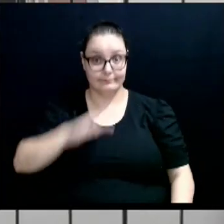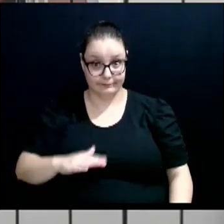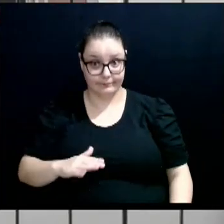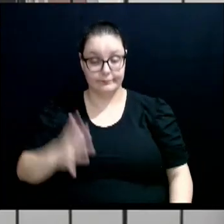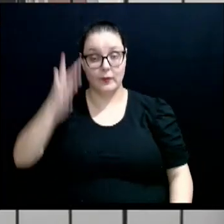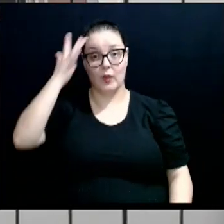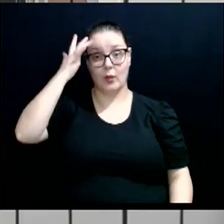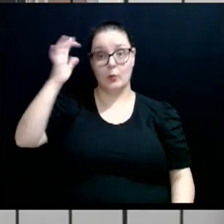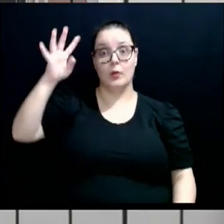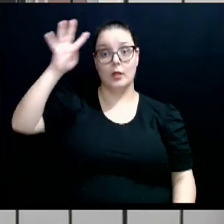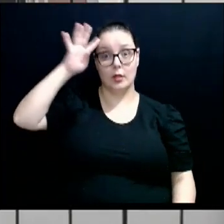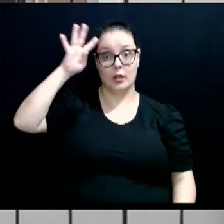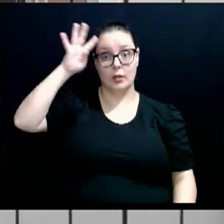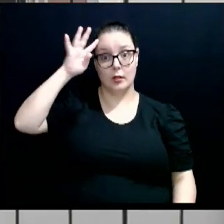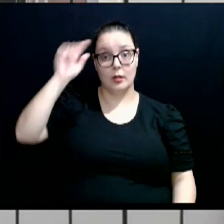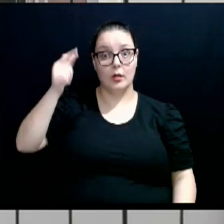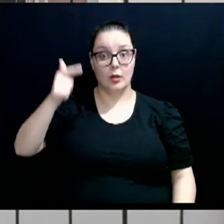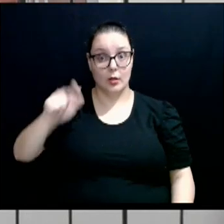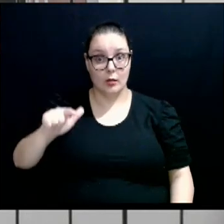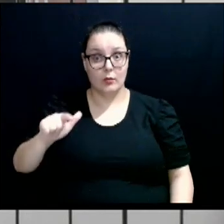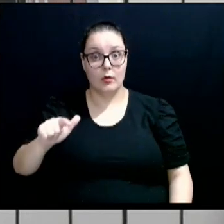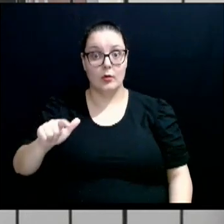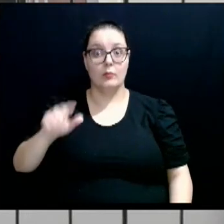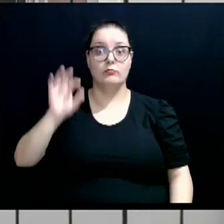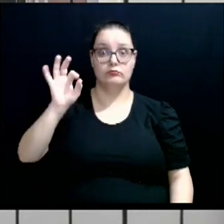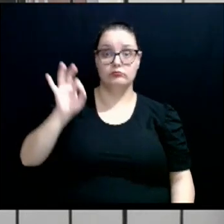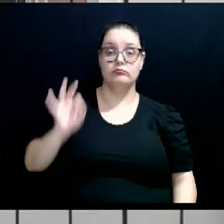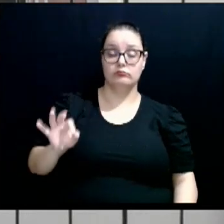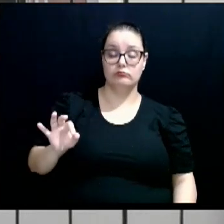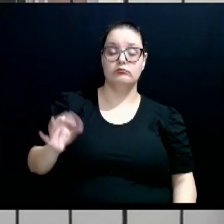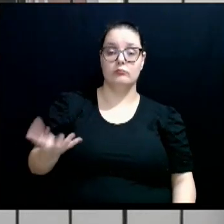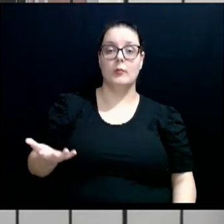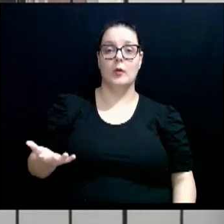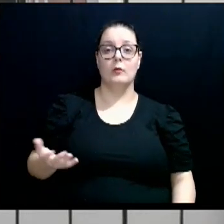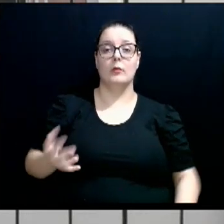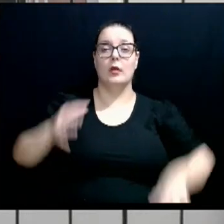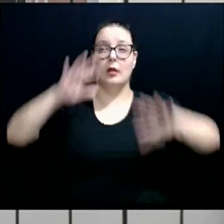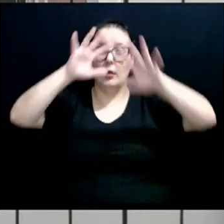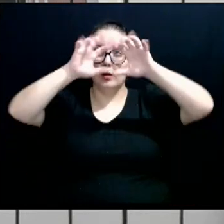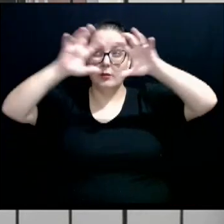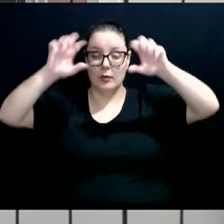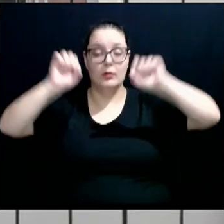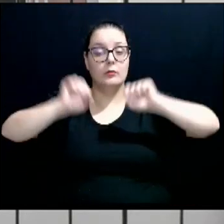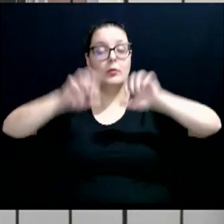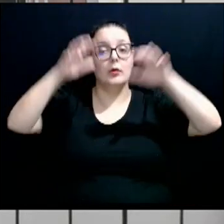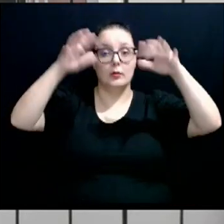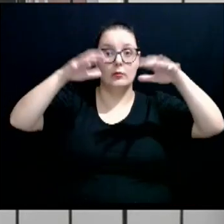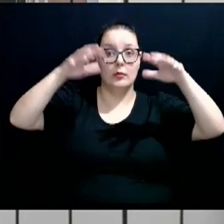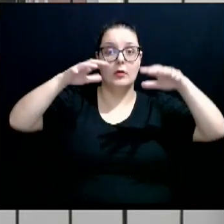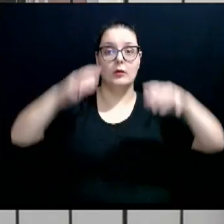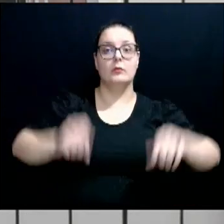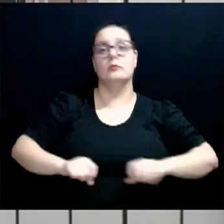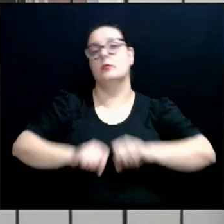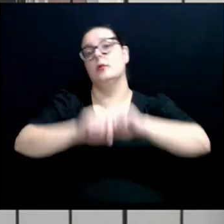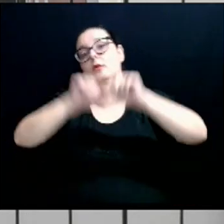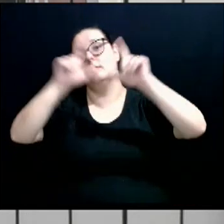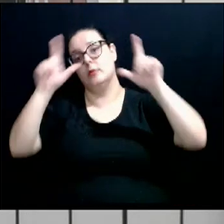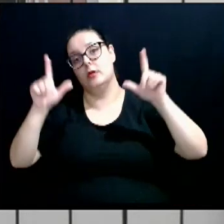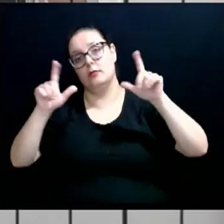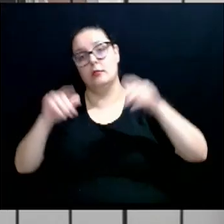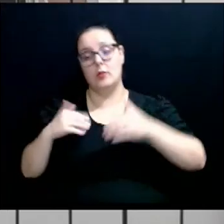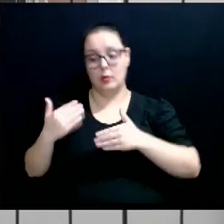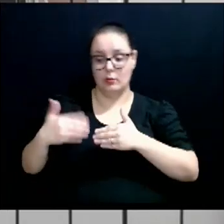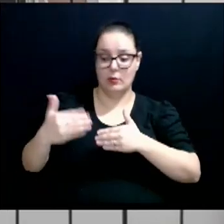quarta-feira, segue esta previsão, né, de tempo nublado e pode até chover pela manhã. Ao longo do dia, o sol